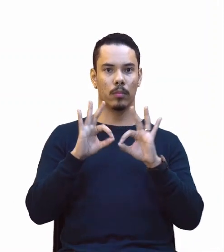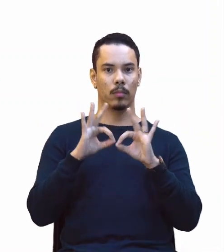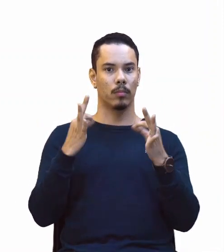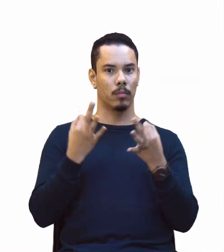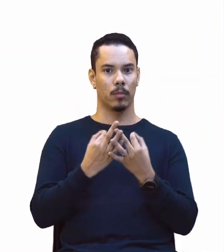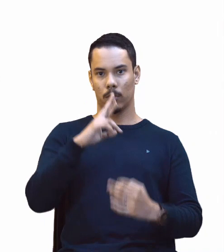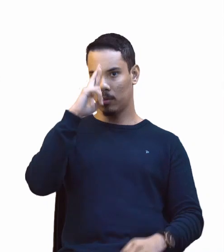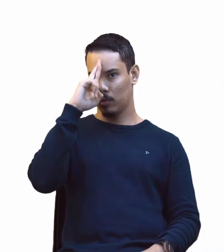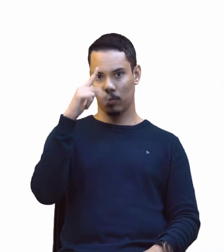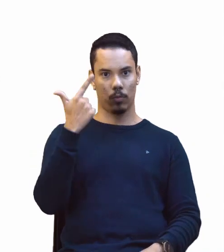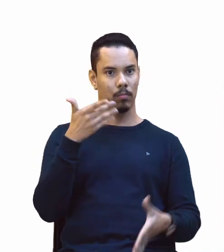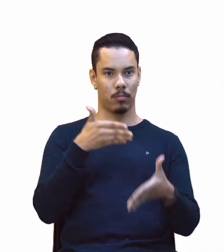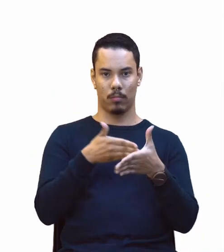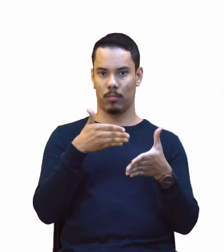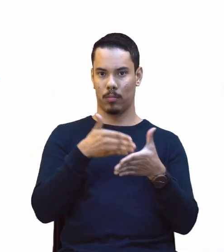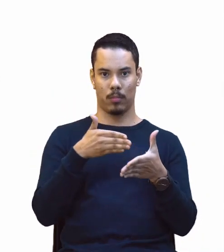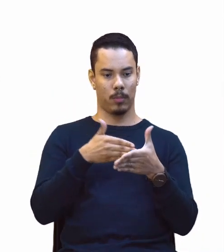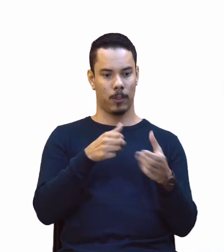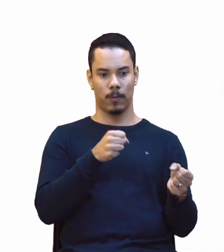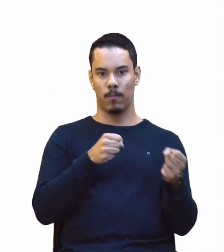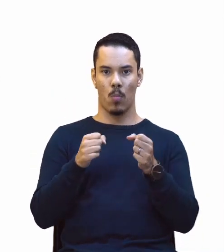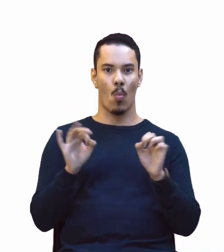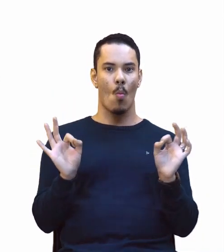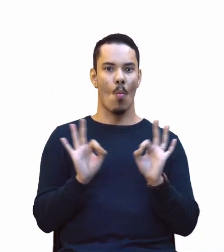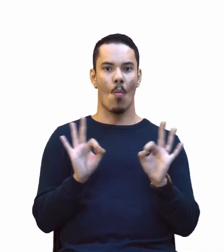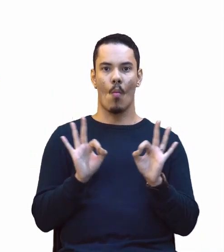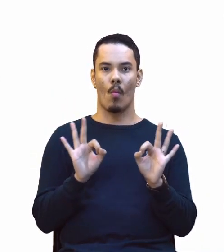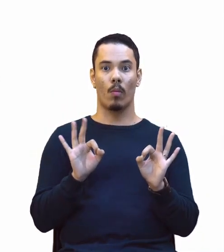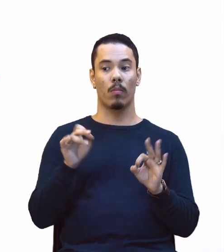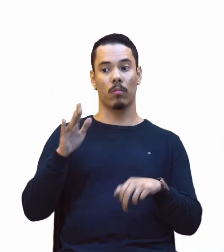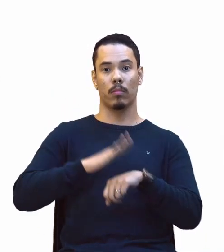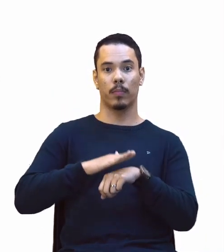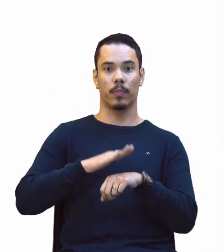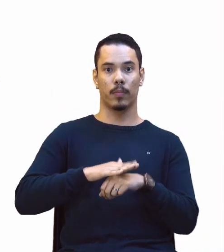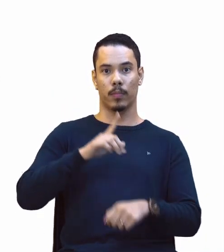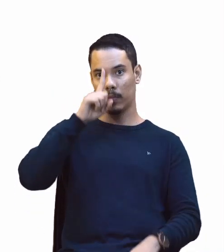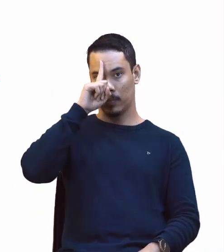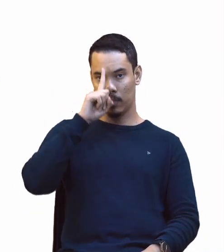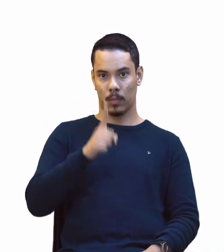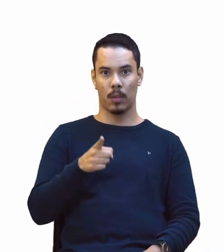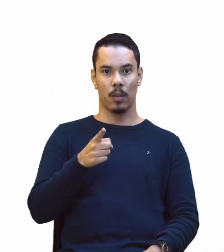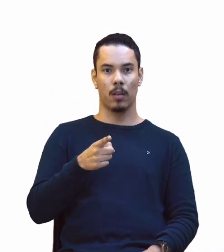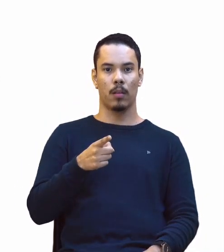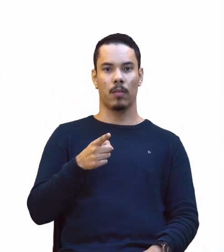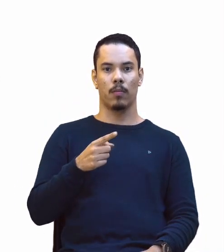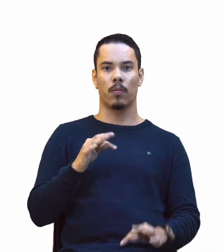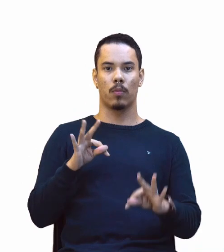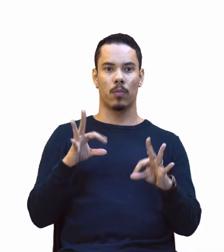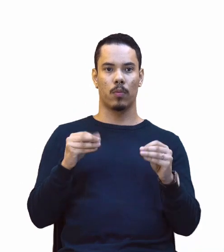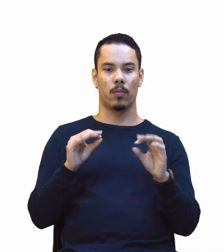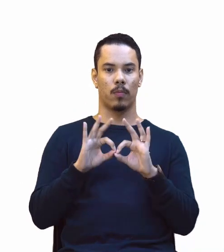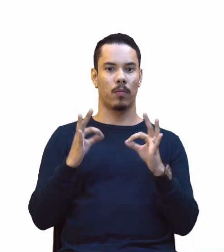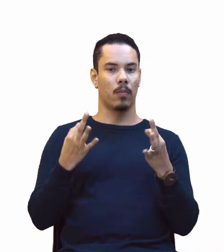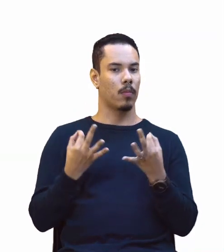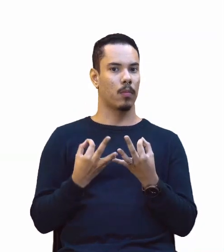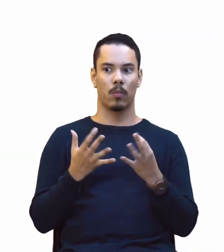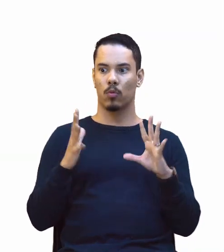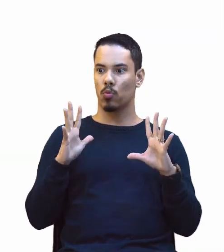qualquer limitação de poder. Ele comandava, dava ordens na família e